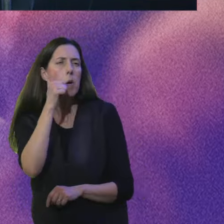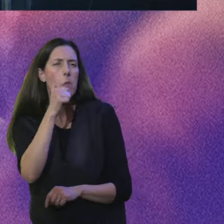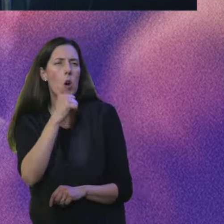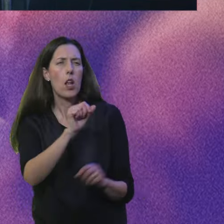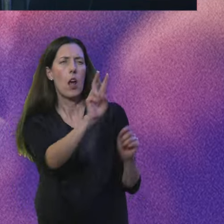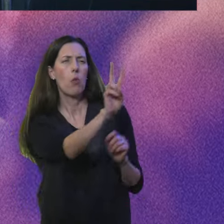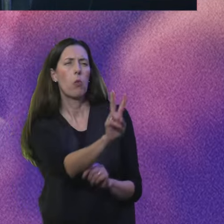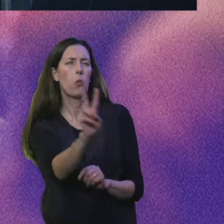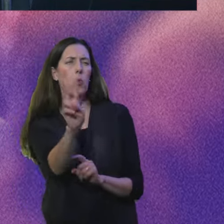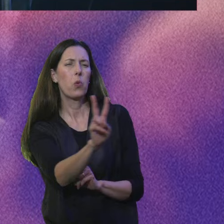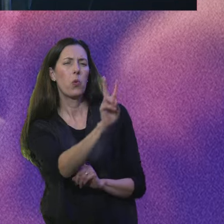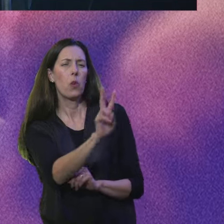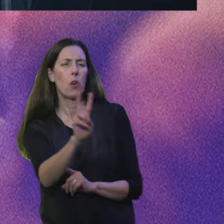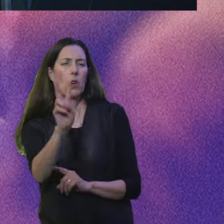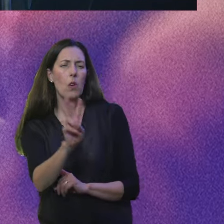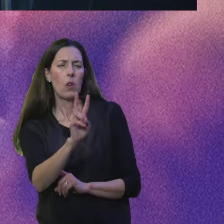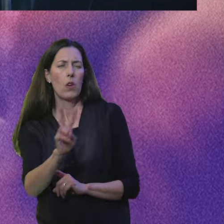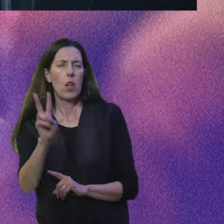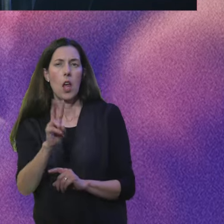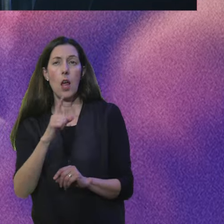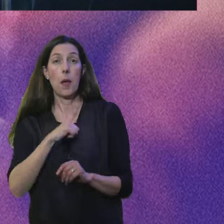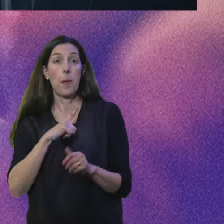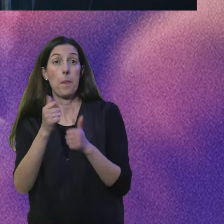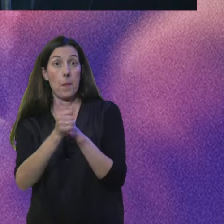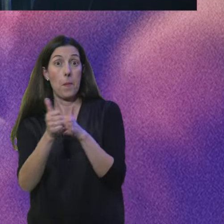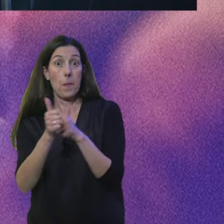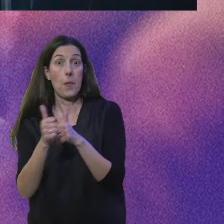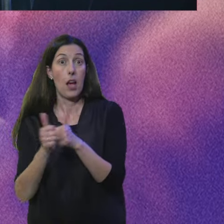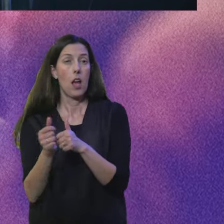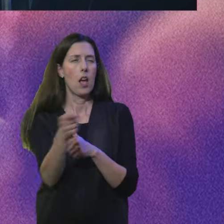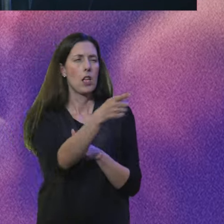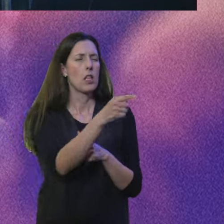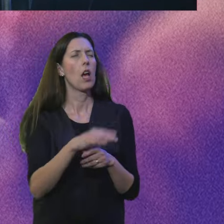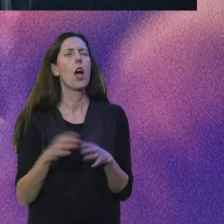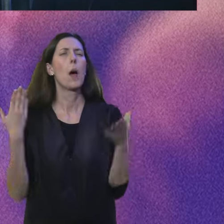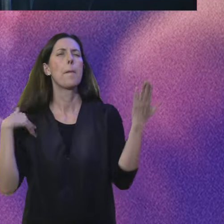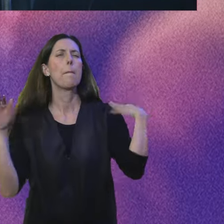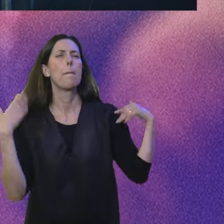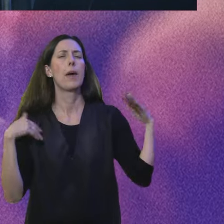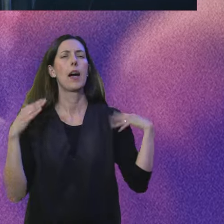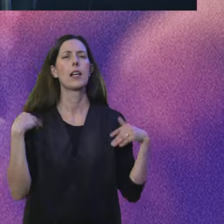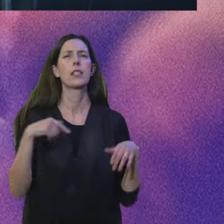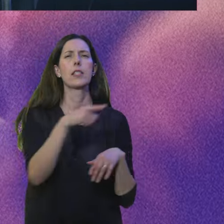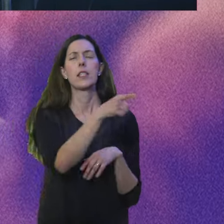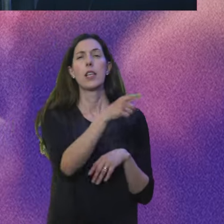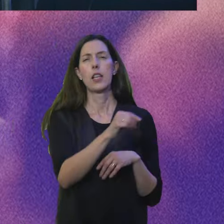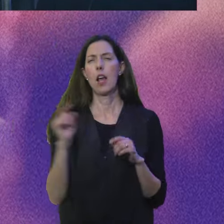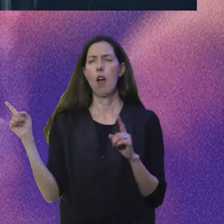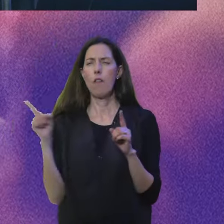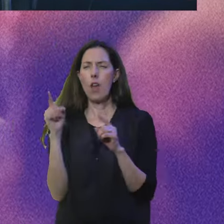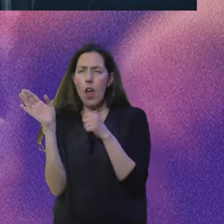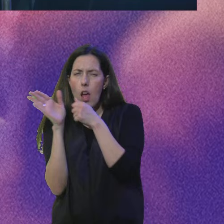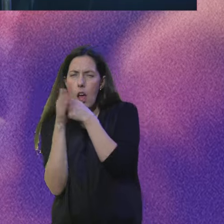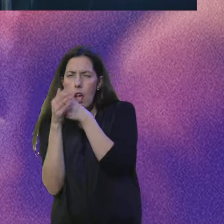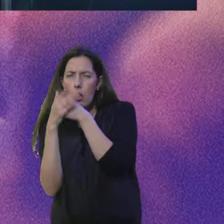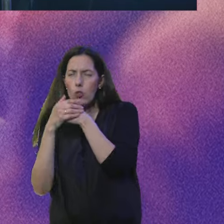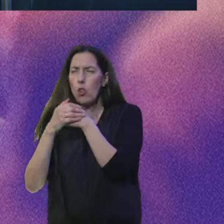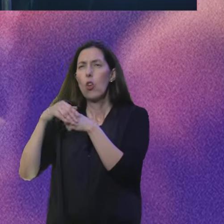pela rua, próximo à esquina de certa mulher. Passeando a caminho da casa dela, vinha no crepúsculo, já